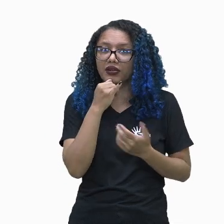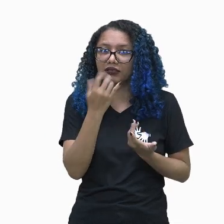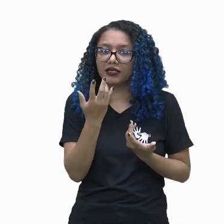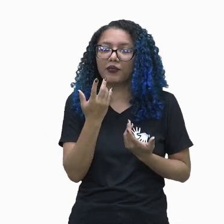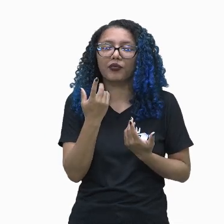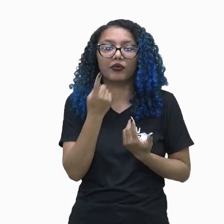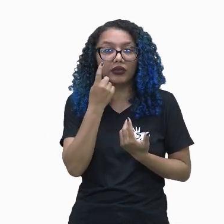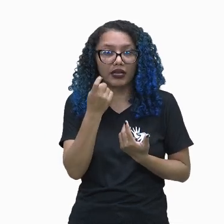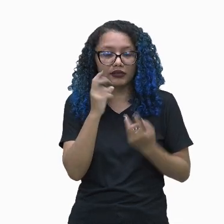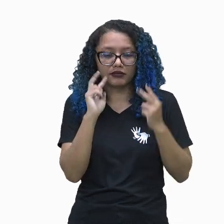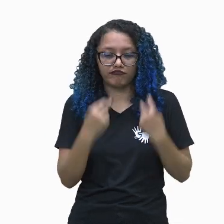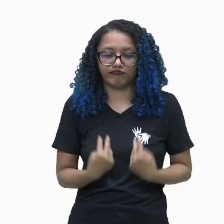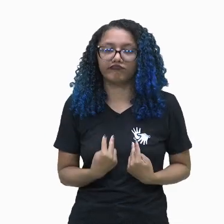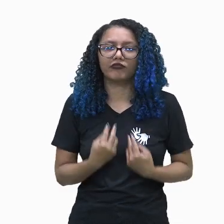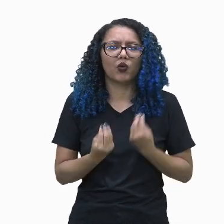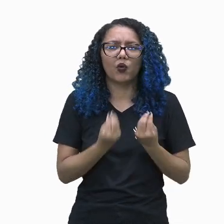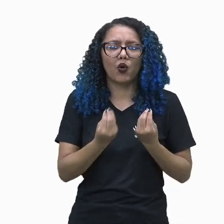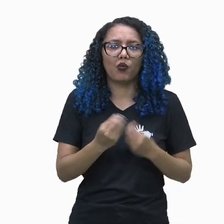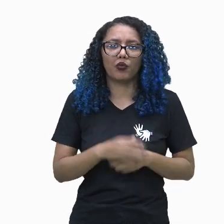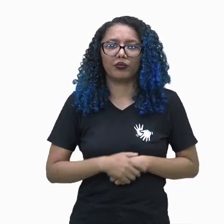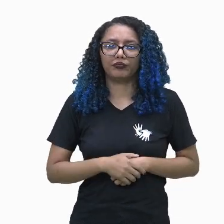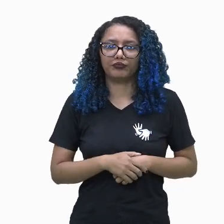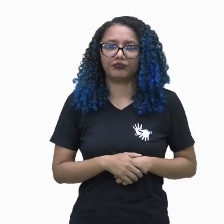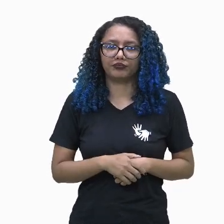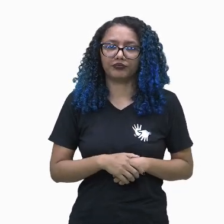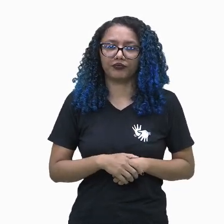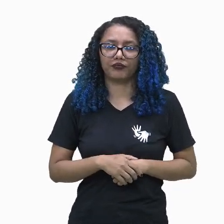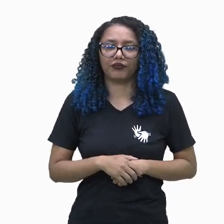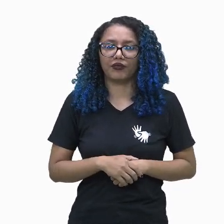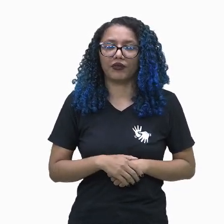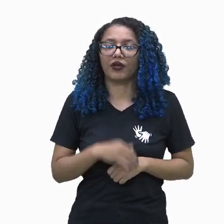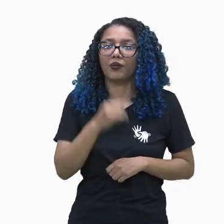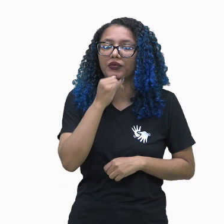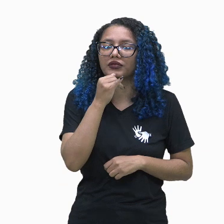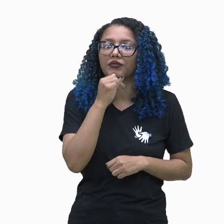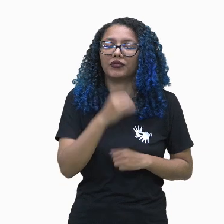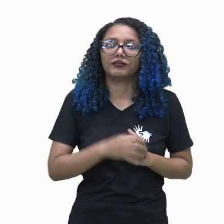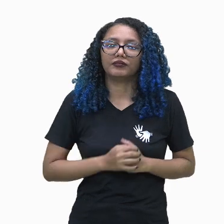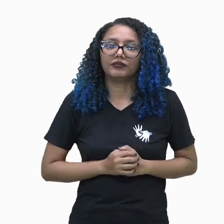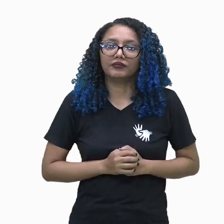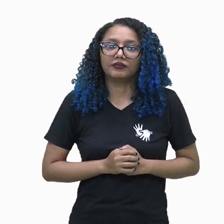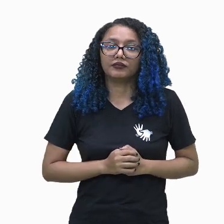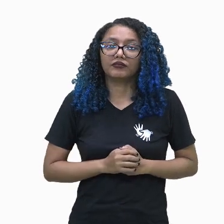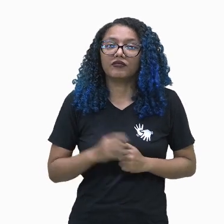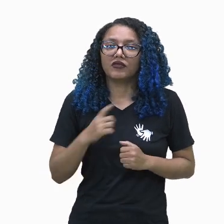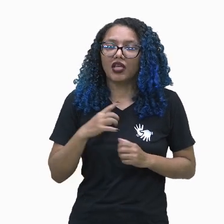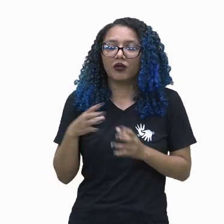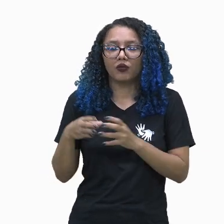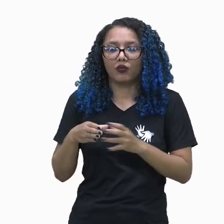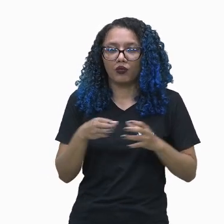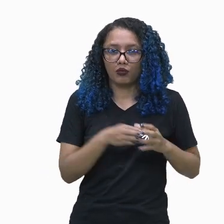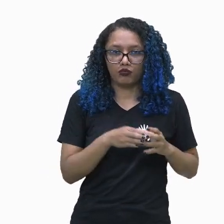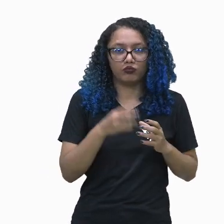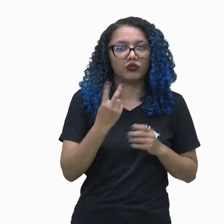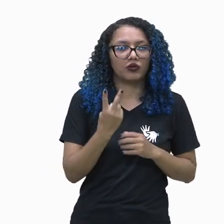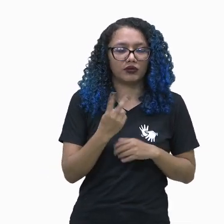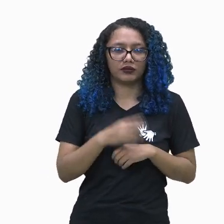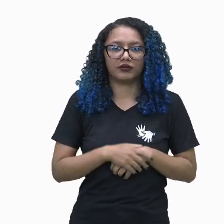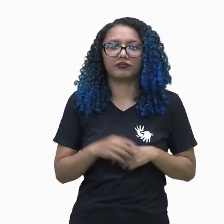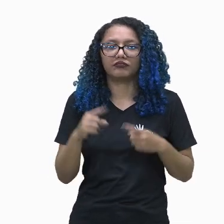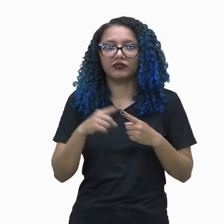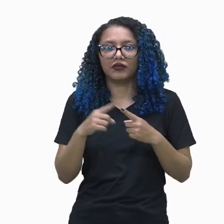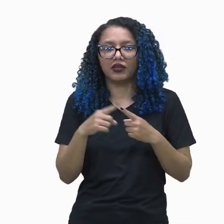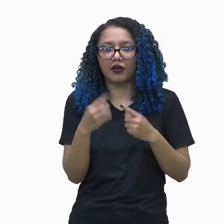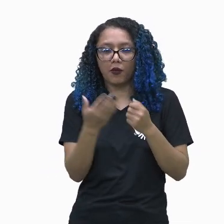da gente. Os aminoácidos, eles podem ser divididos, né, em dois grandes grupos, né, os essenciais